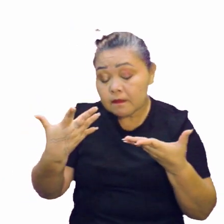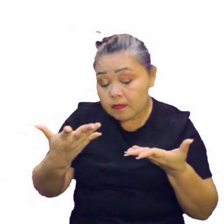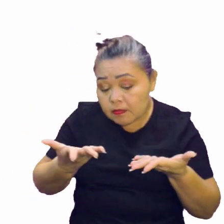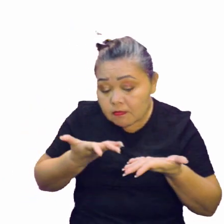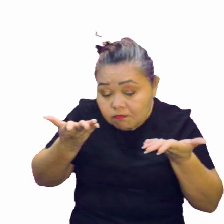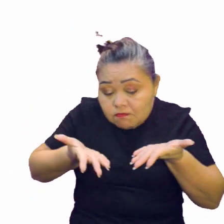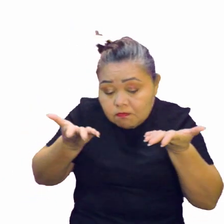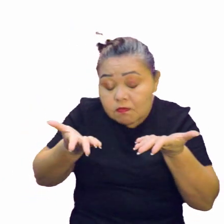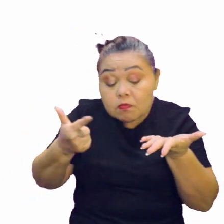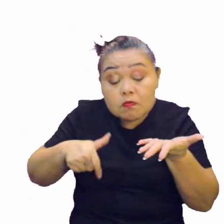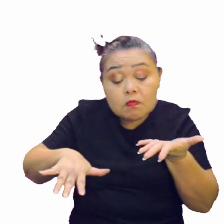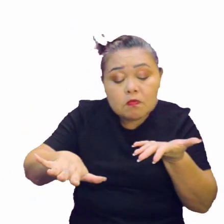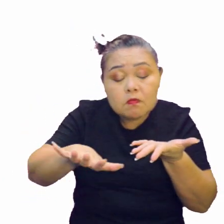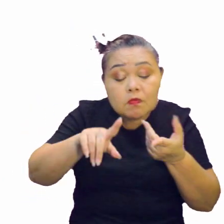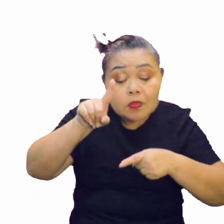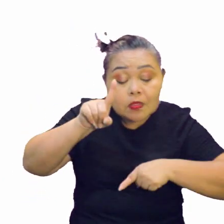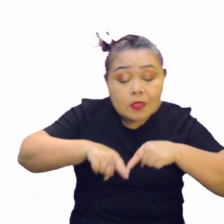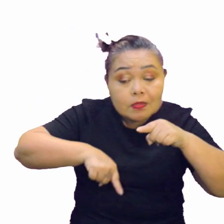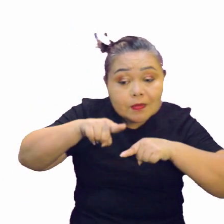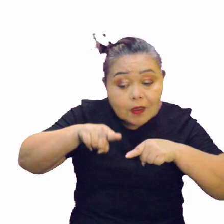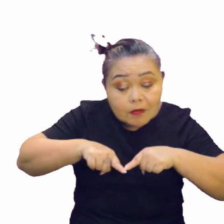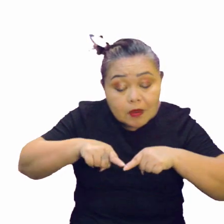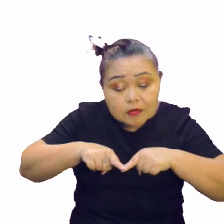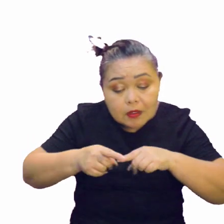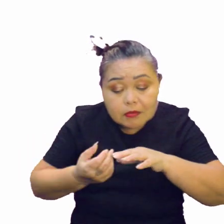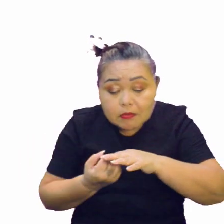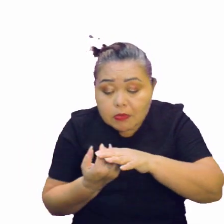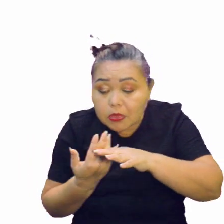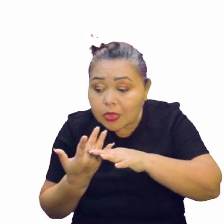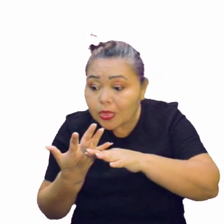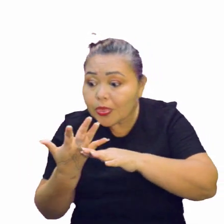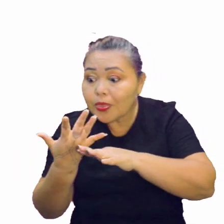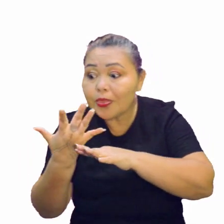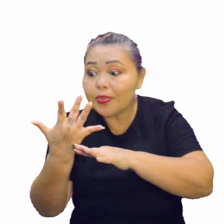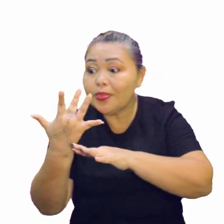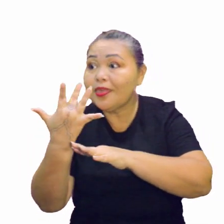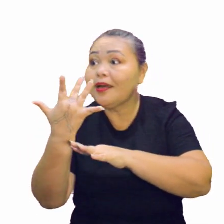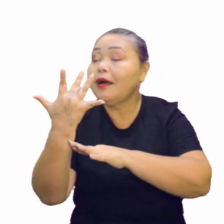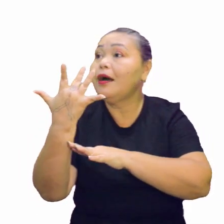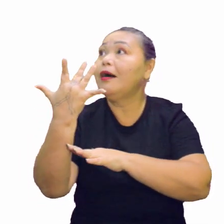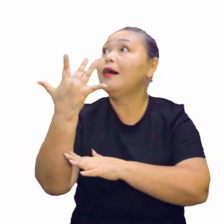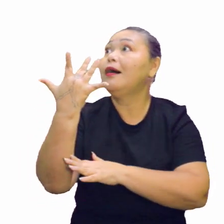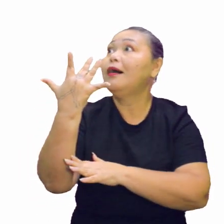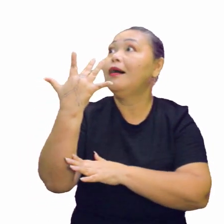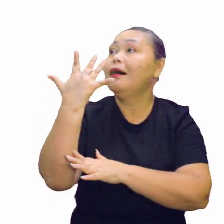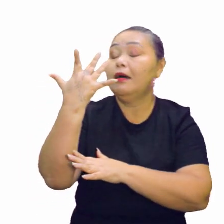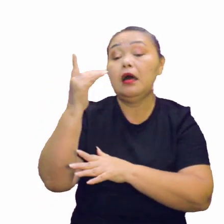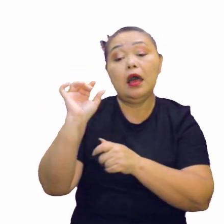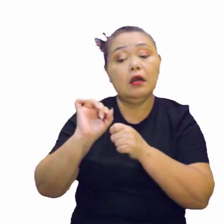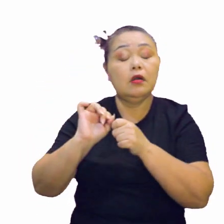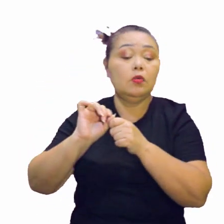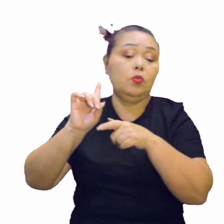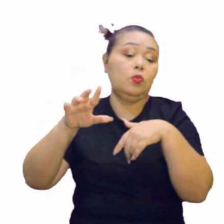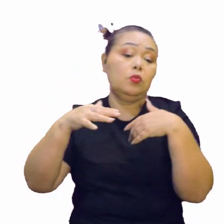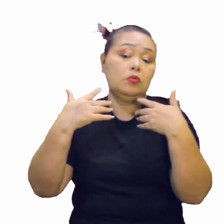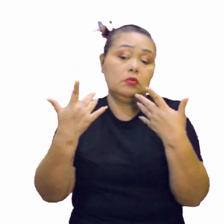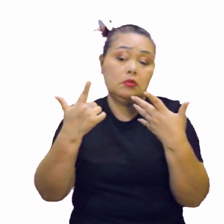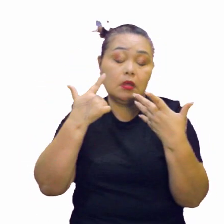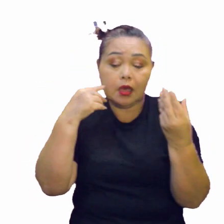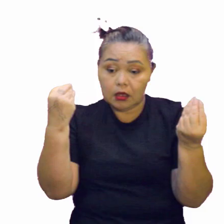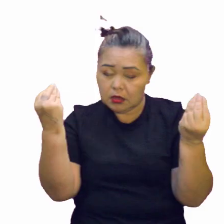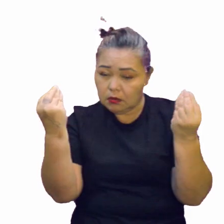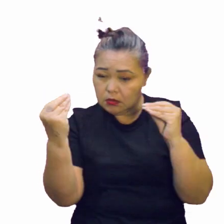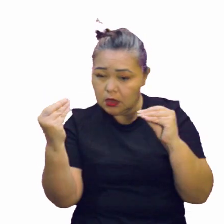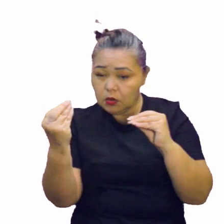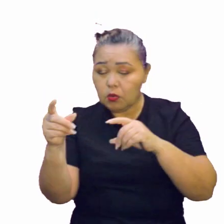um produto final. Claro, se tiver a intervenção de implementações